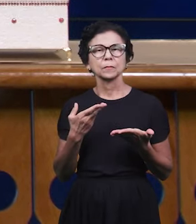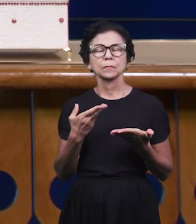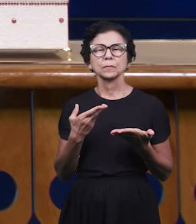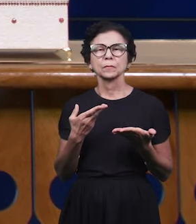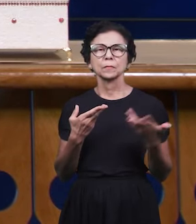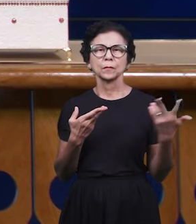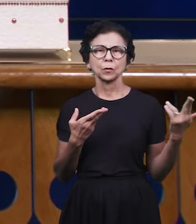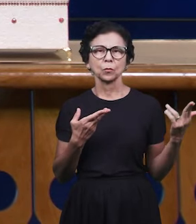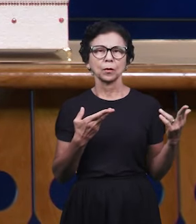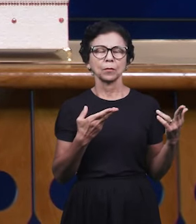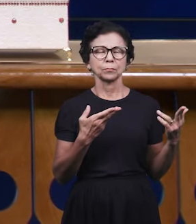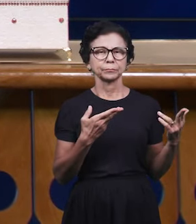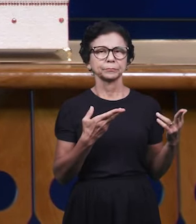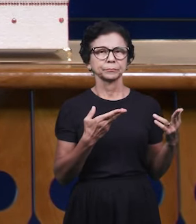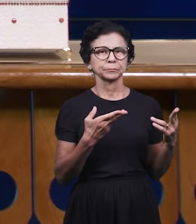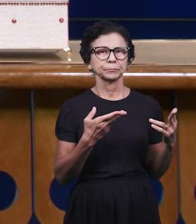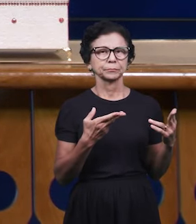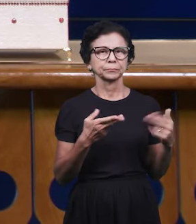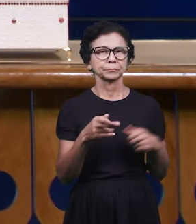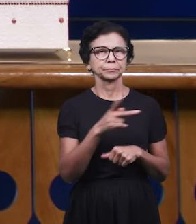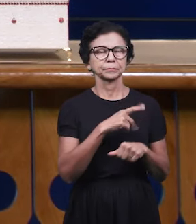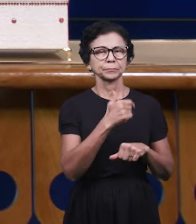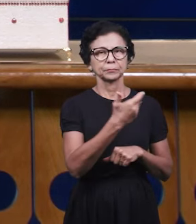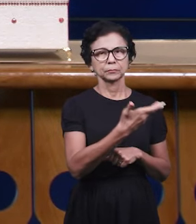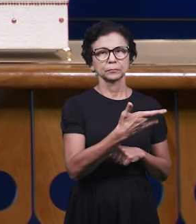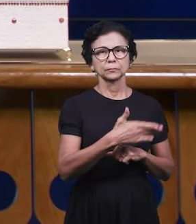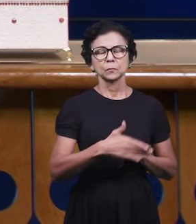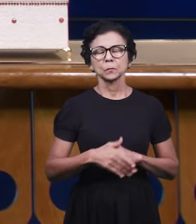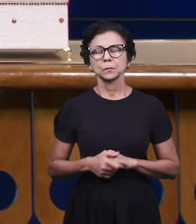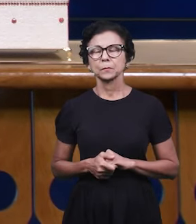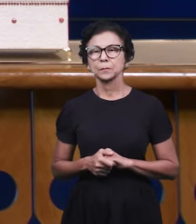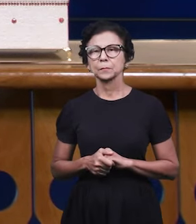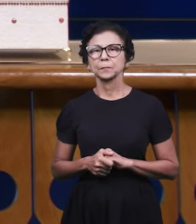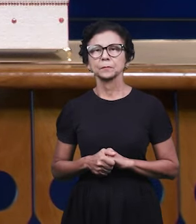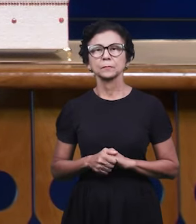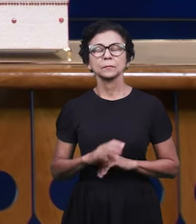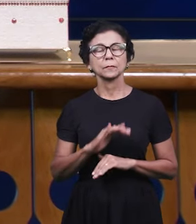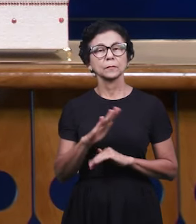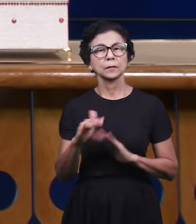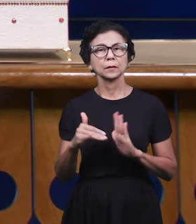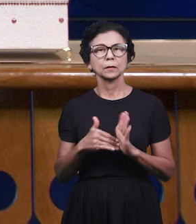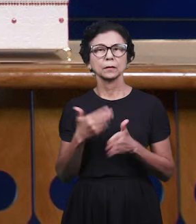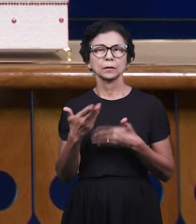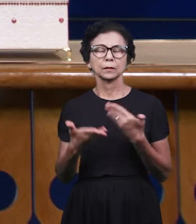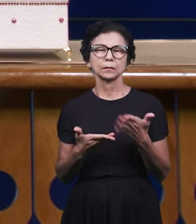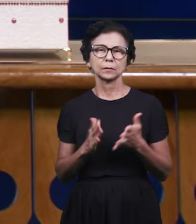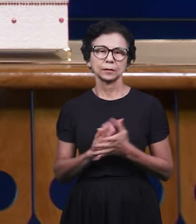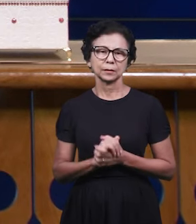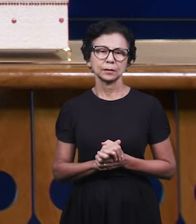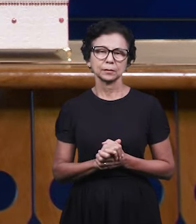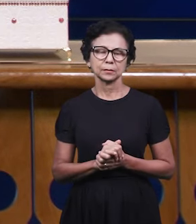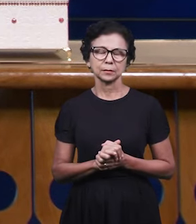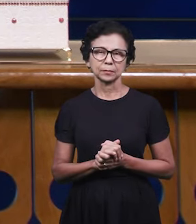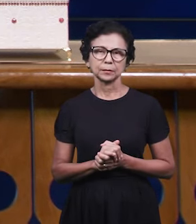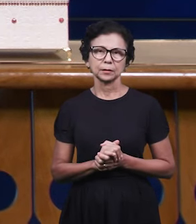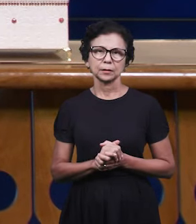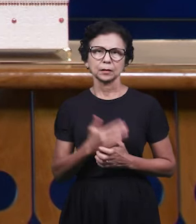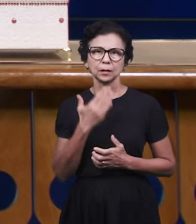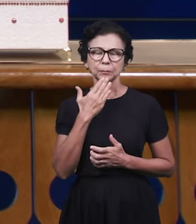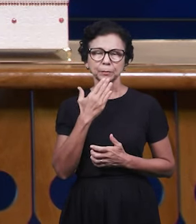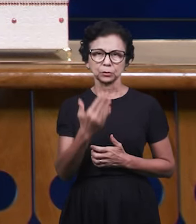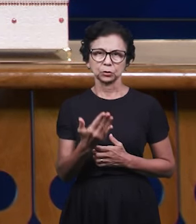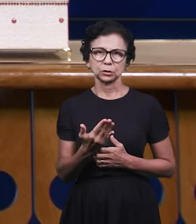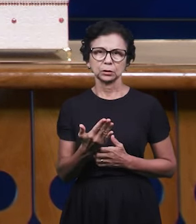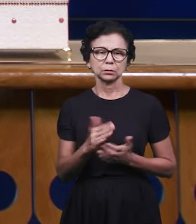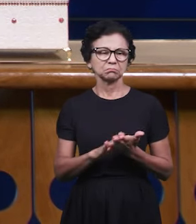exterior, para aquele primeiro número que nós passamos. E, como em todas as nossas assistências, ninguém vai pedir nada a você. Não